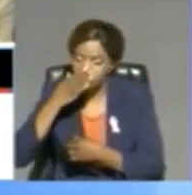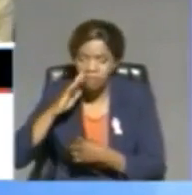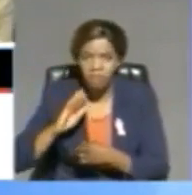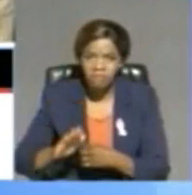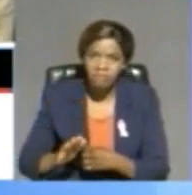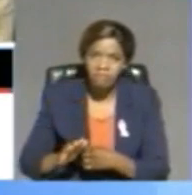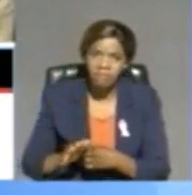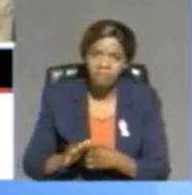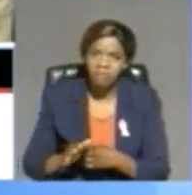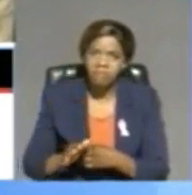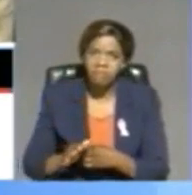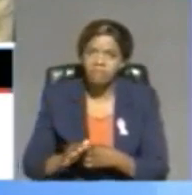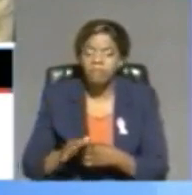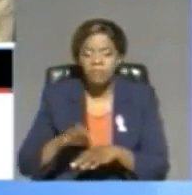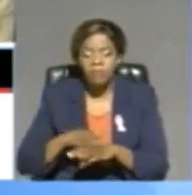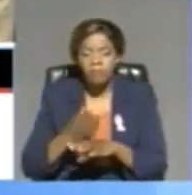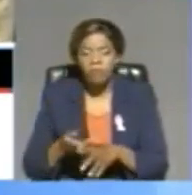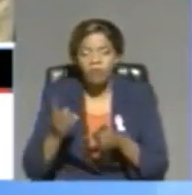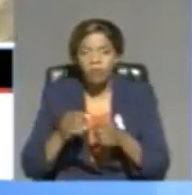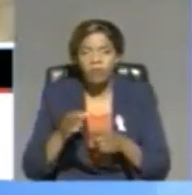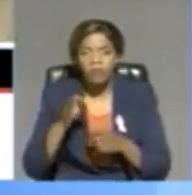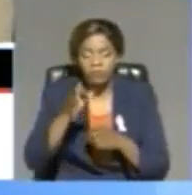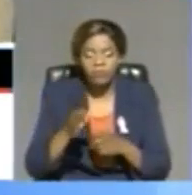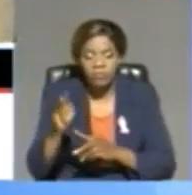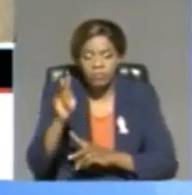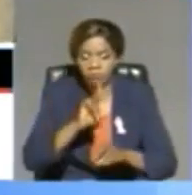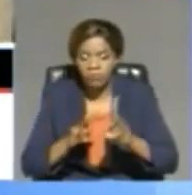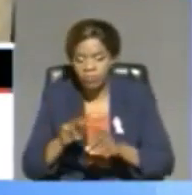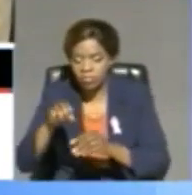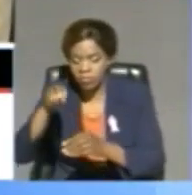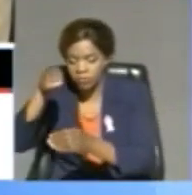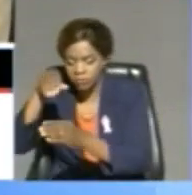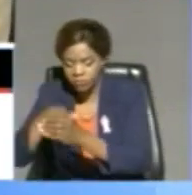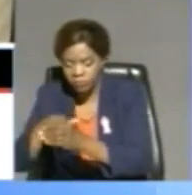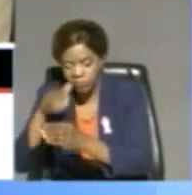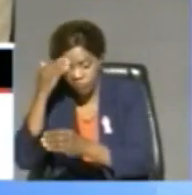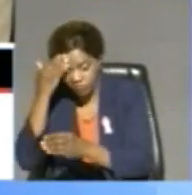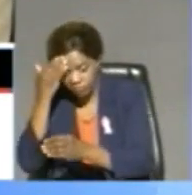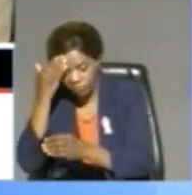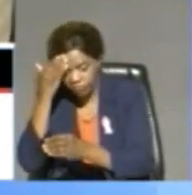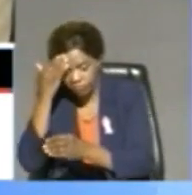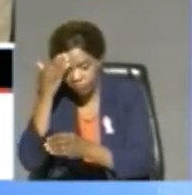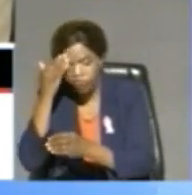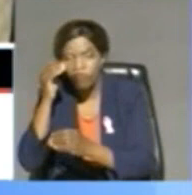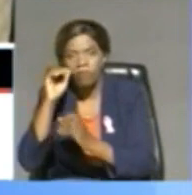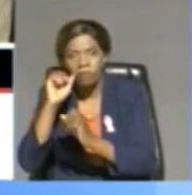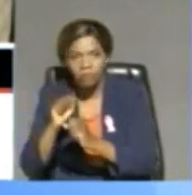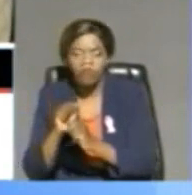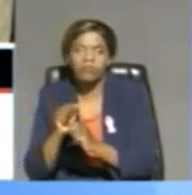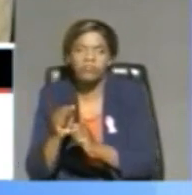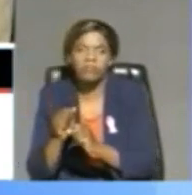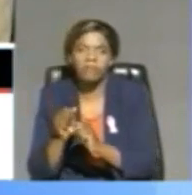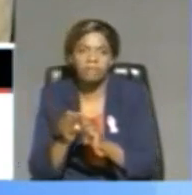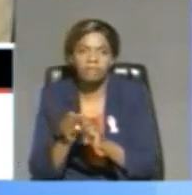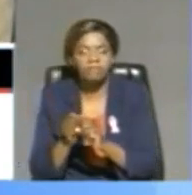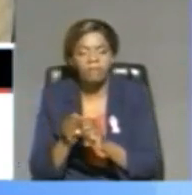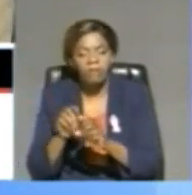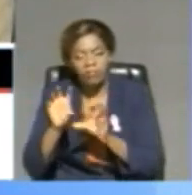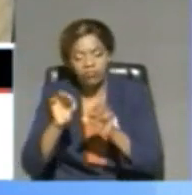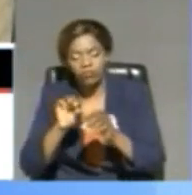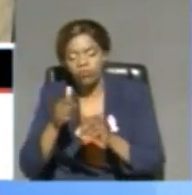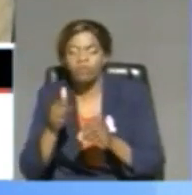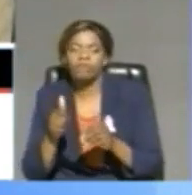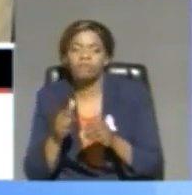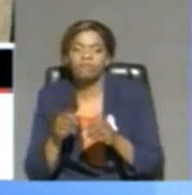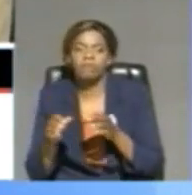irão pesar na hora da decisão do eleitorado. No entanto, como falei, ainda faltam alguns dias para